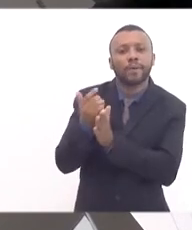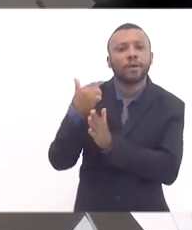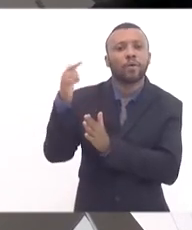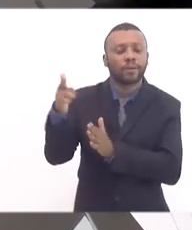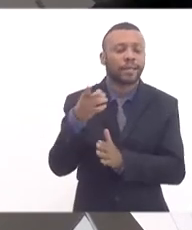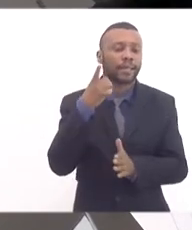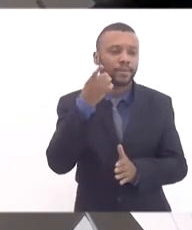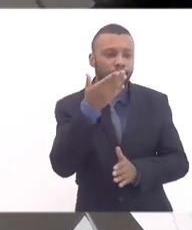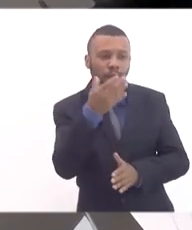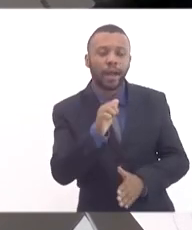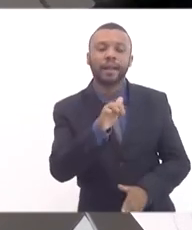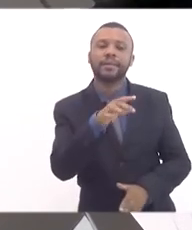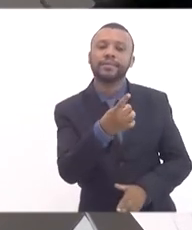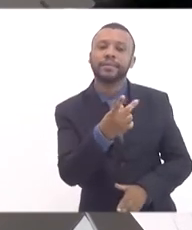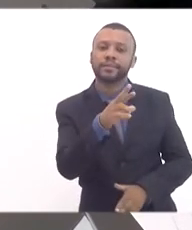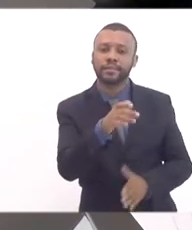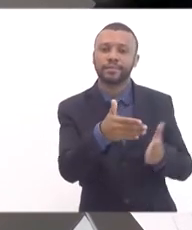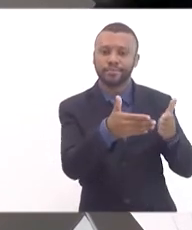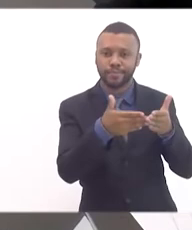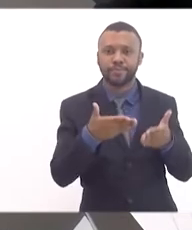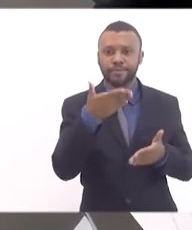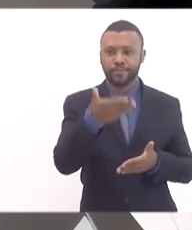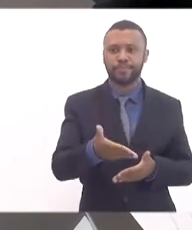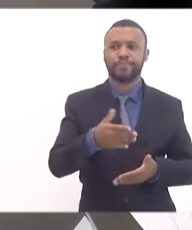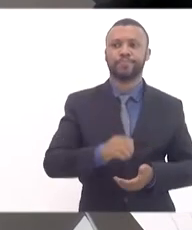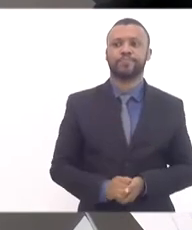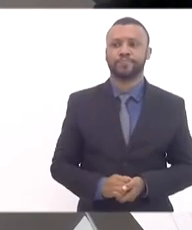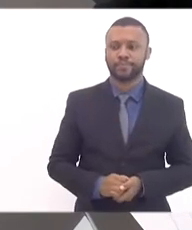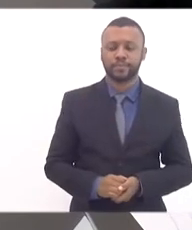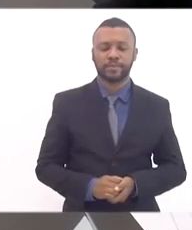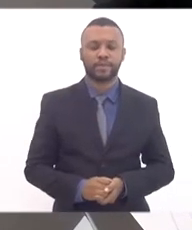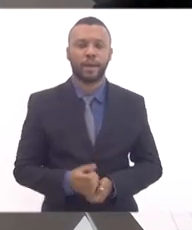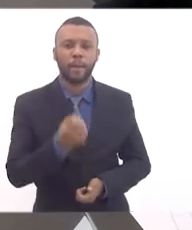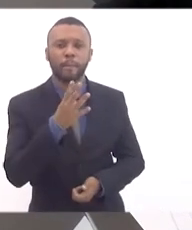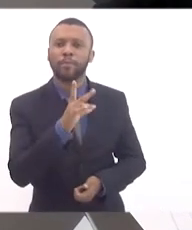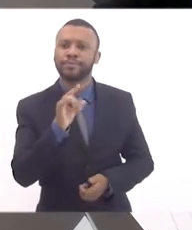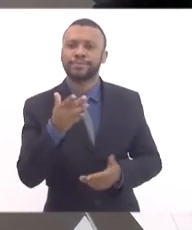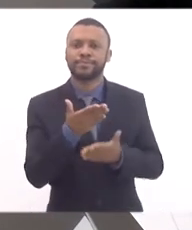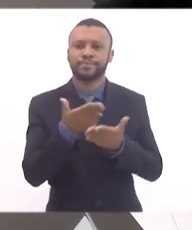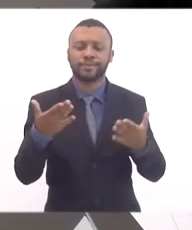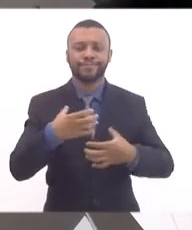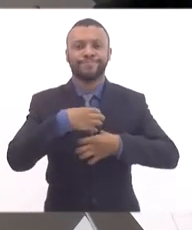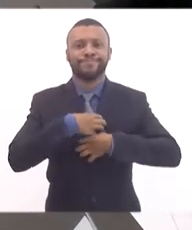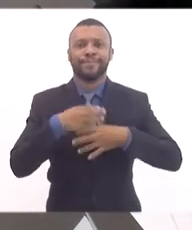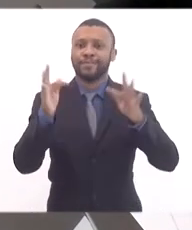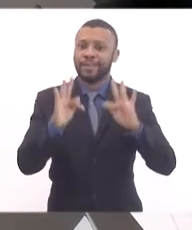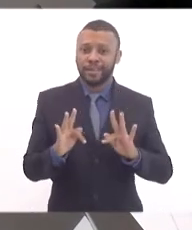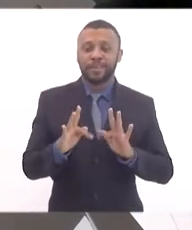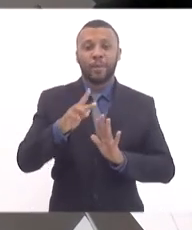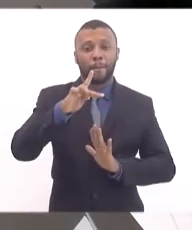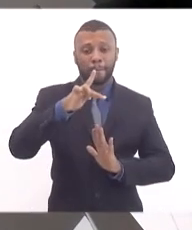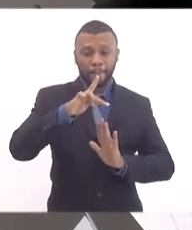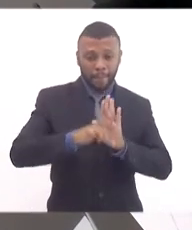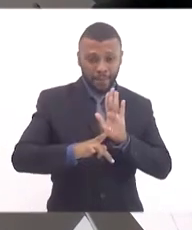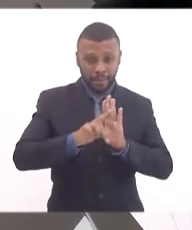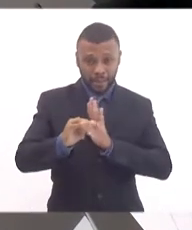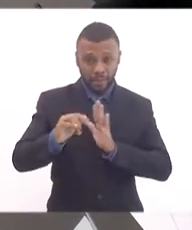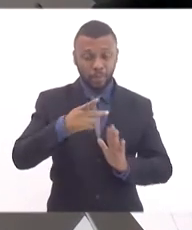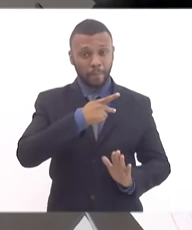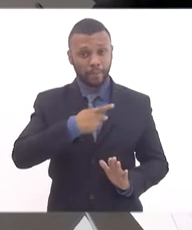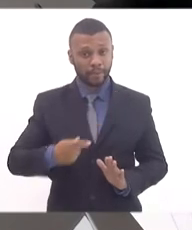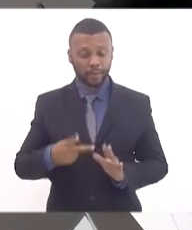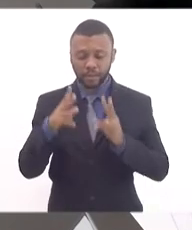favor Bom dia todos eu queria registrar a minha felicidade já que o presidente a Graciliano tá olhando para um